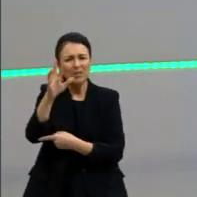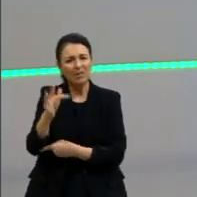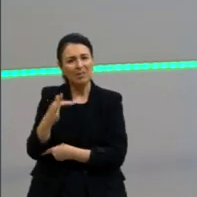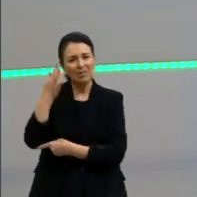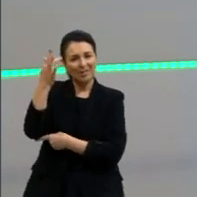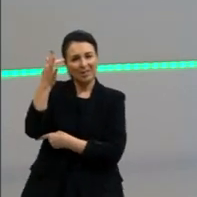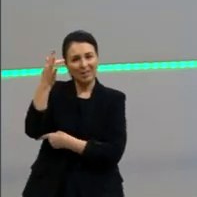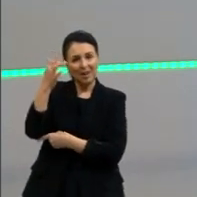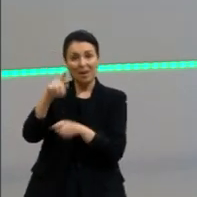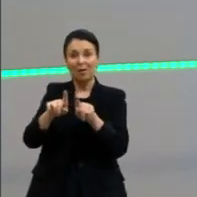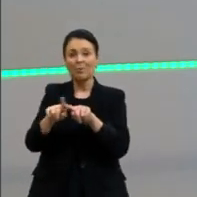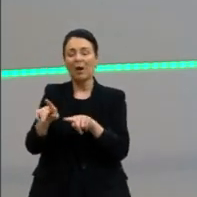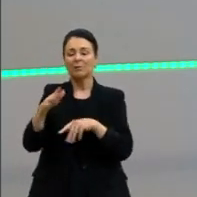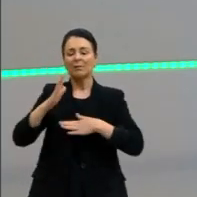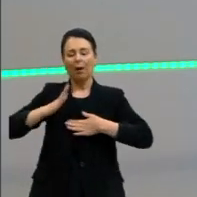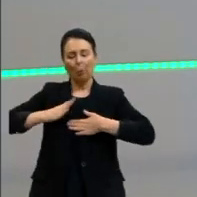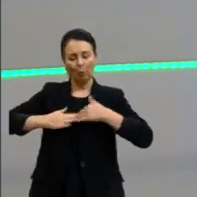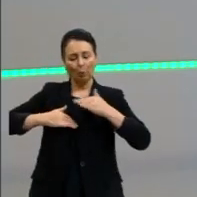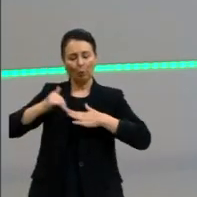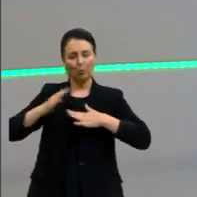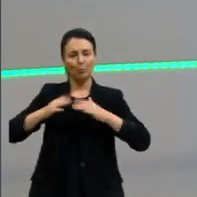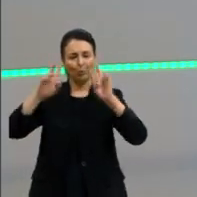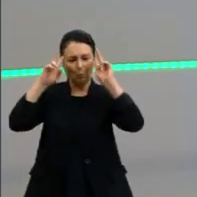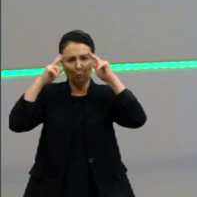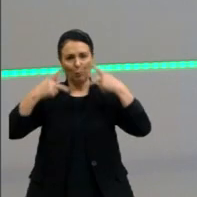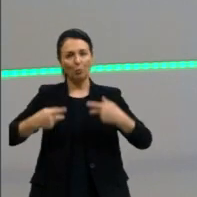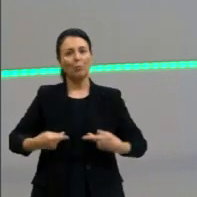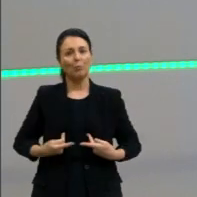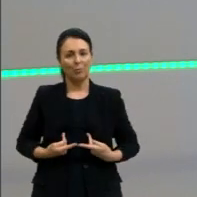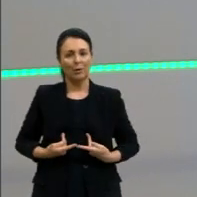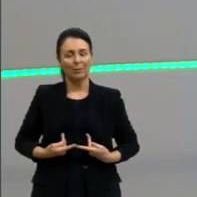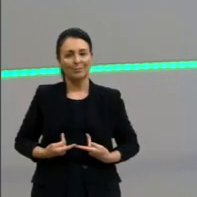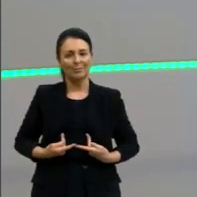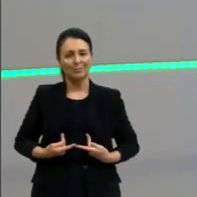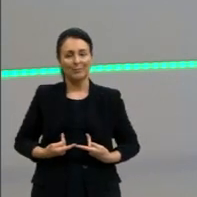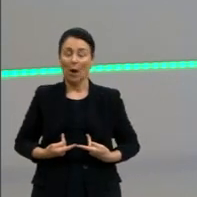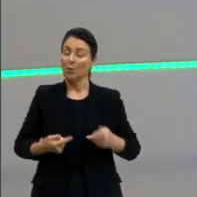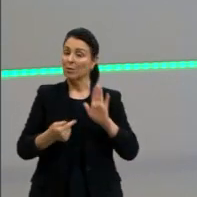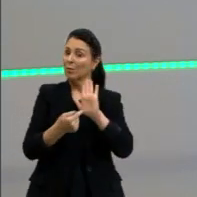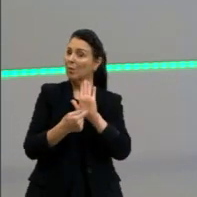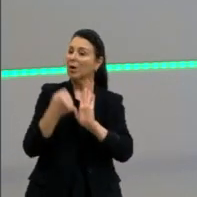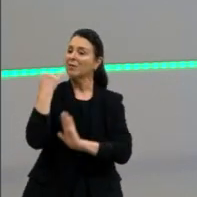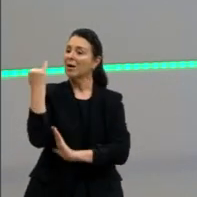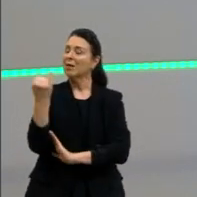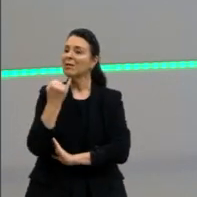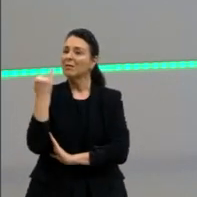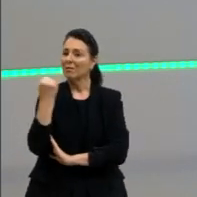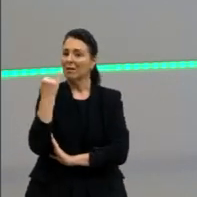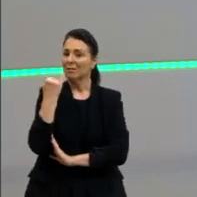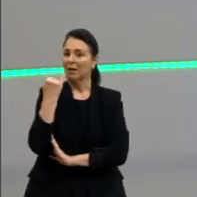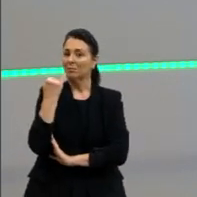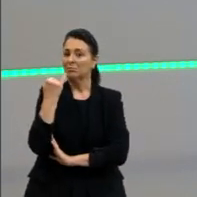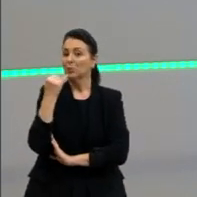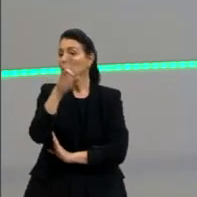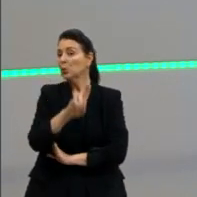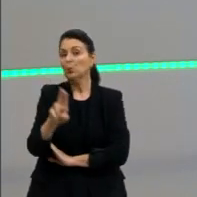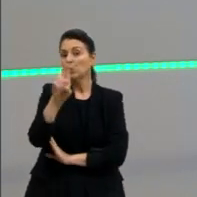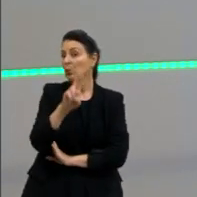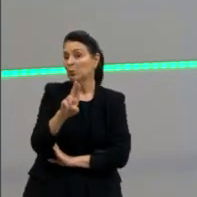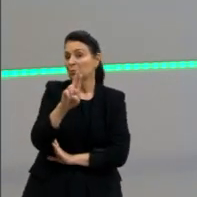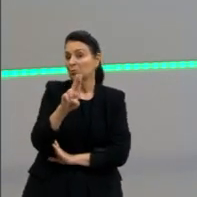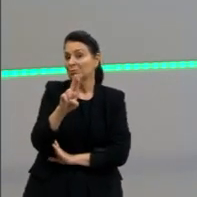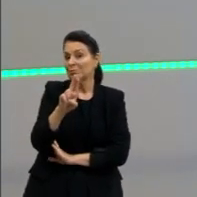construção do ser humano é que surge a que emerge a importância da utilidade da filosofia Portanto